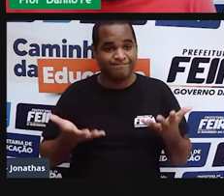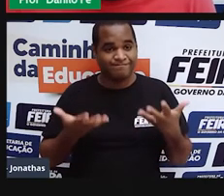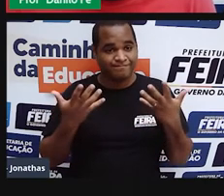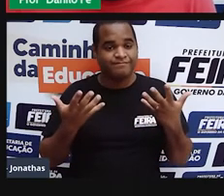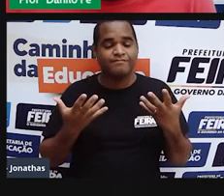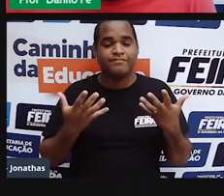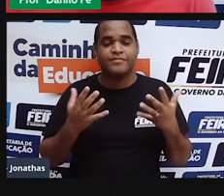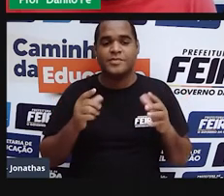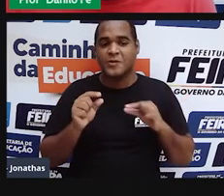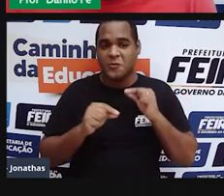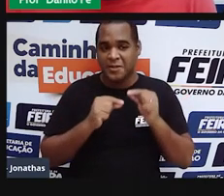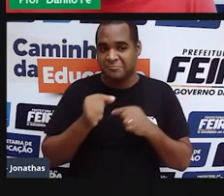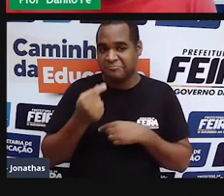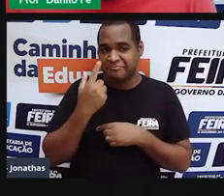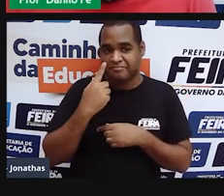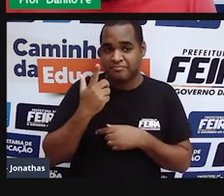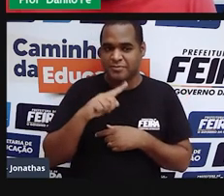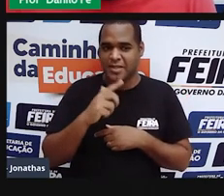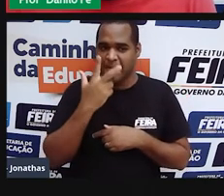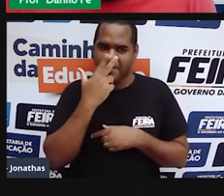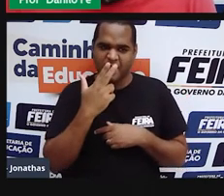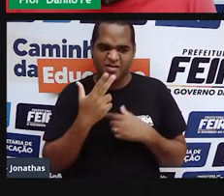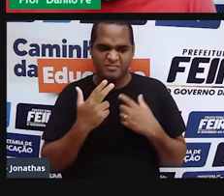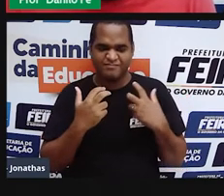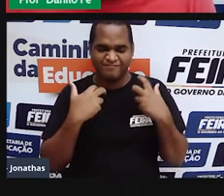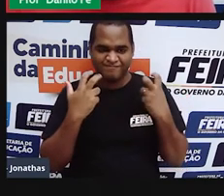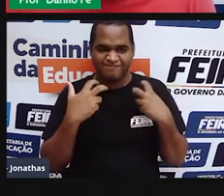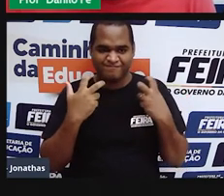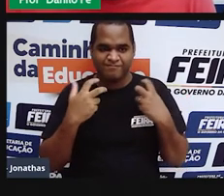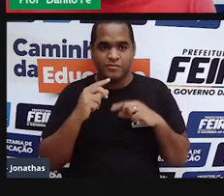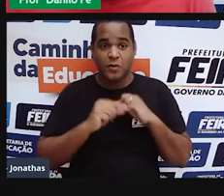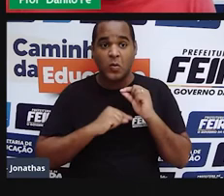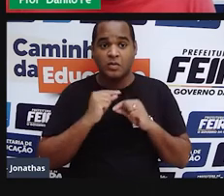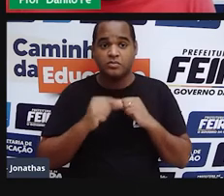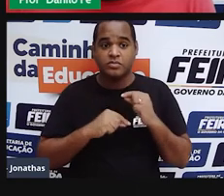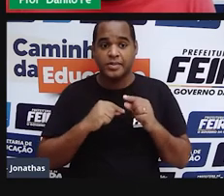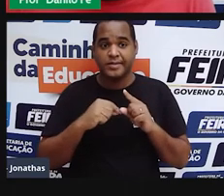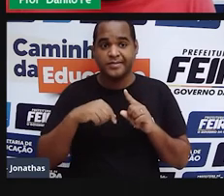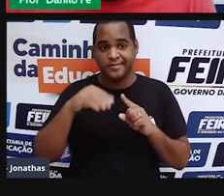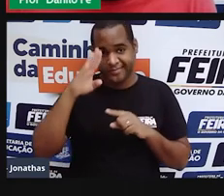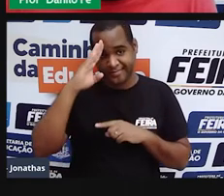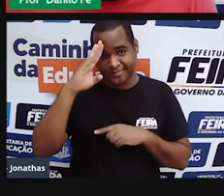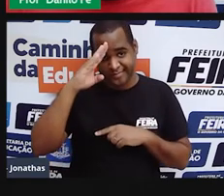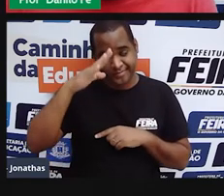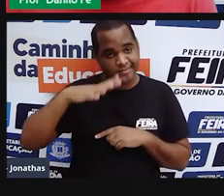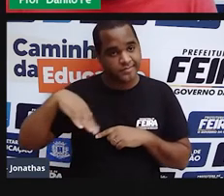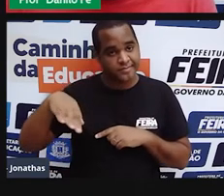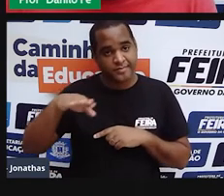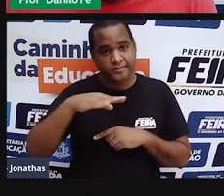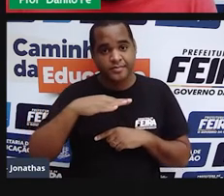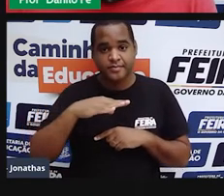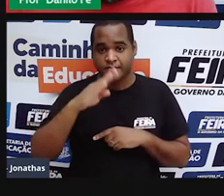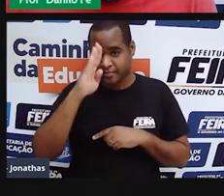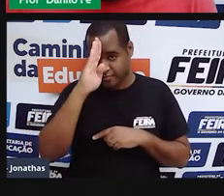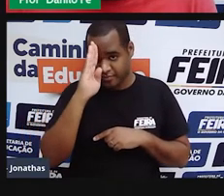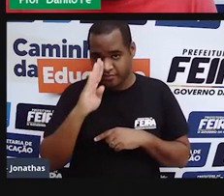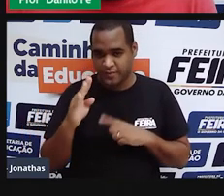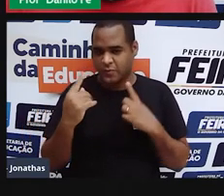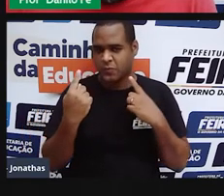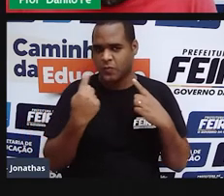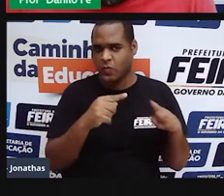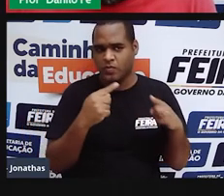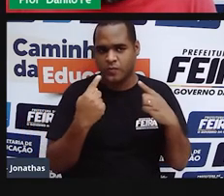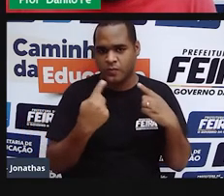mas já também como fica como uma das maiores vergonhas essa daqui do Brasil atacou